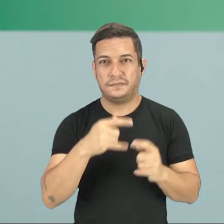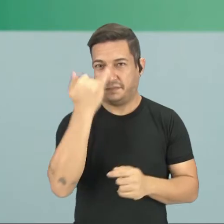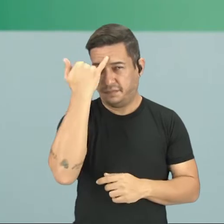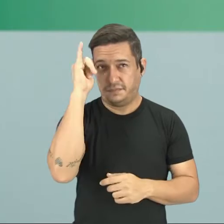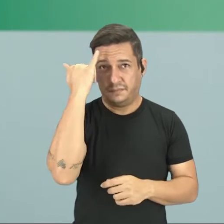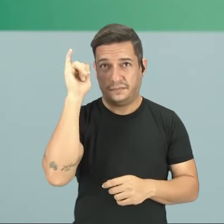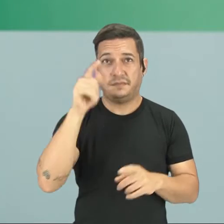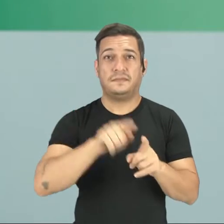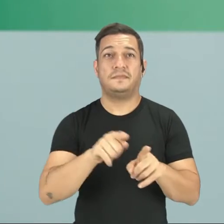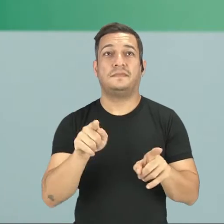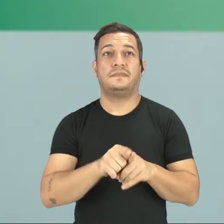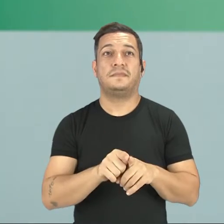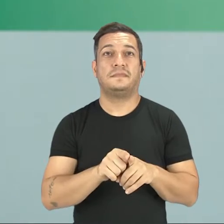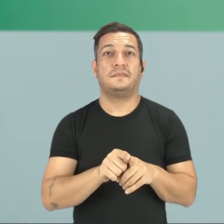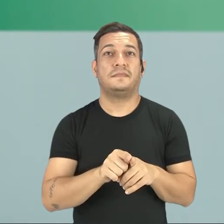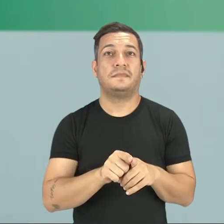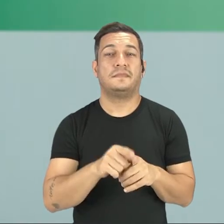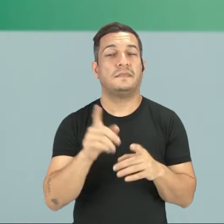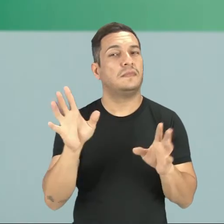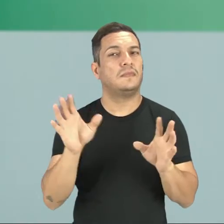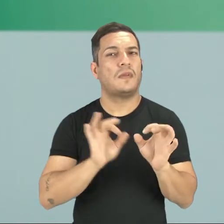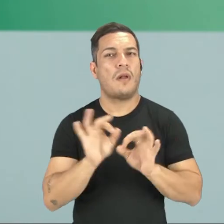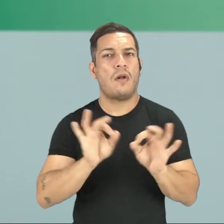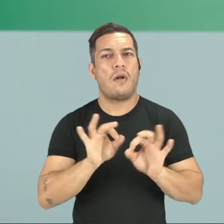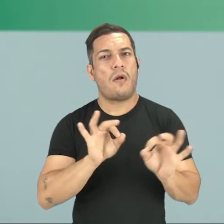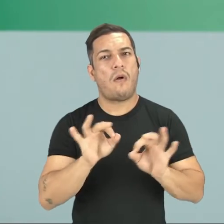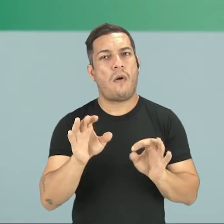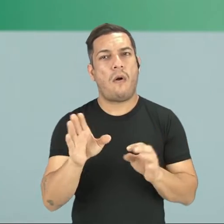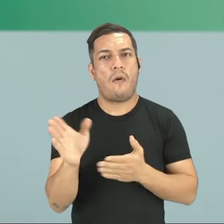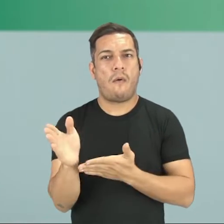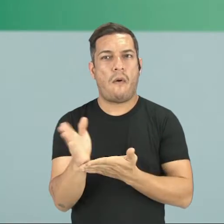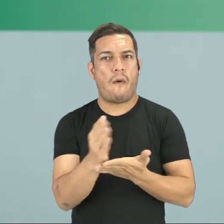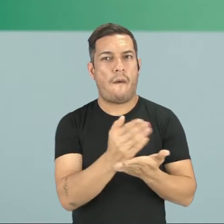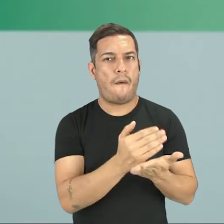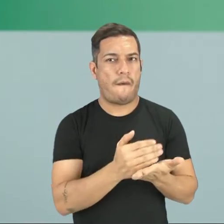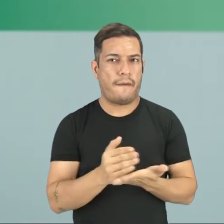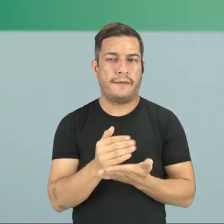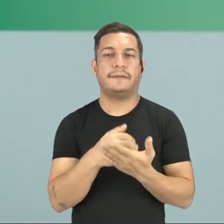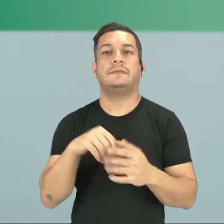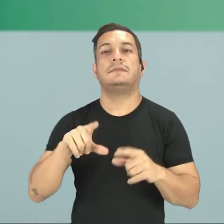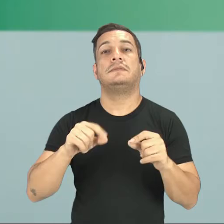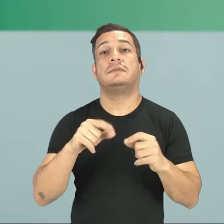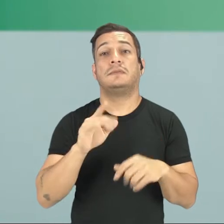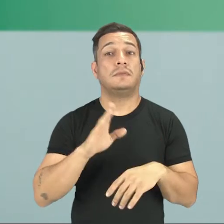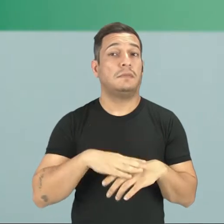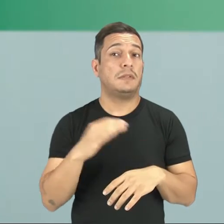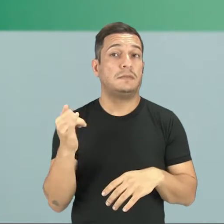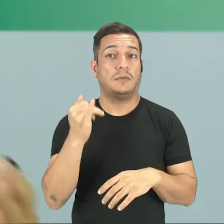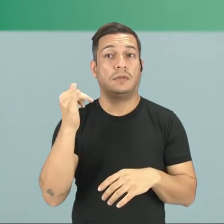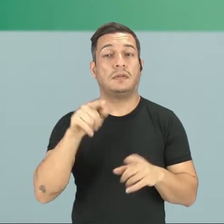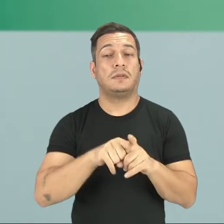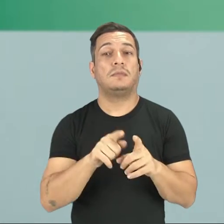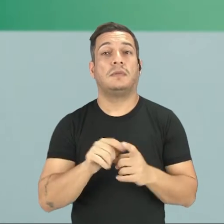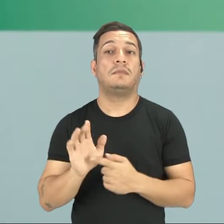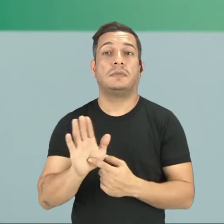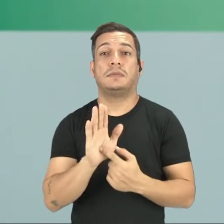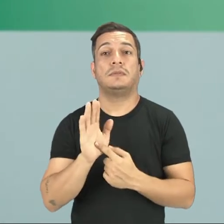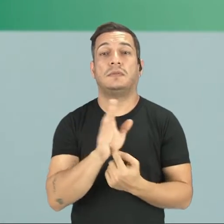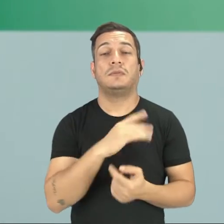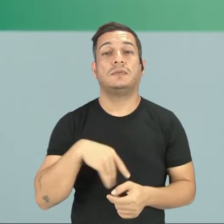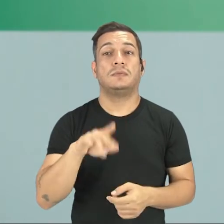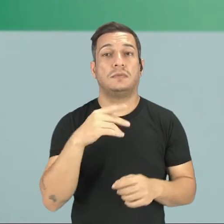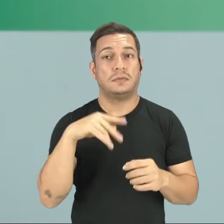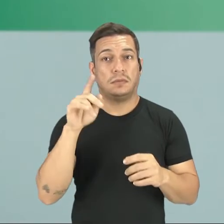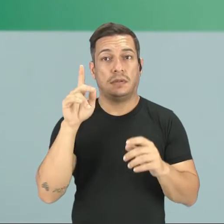Não despreze as suas ideias, tá? Reúna tudo aquilo que você sabe, faça uma seleção daquilo que for mais pertinente na defesa daquilo que você